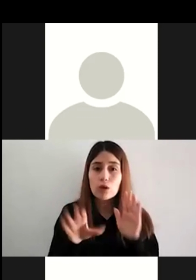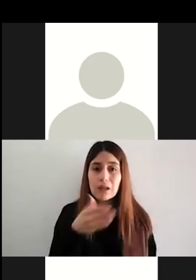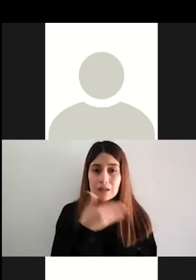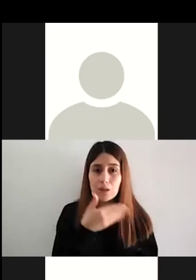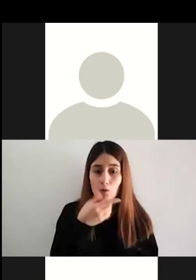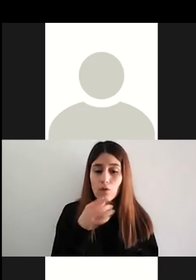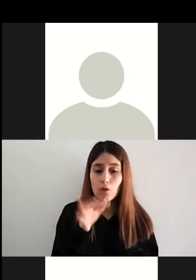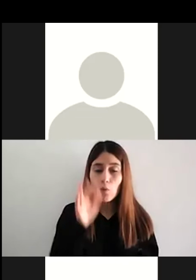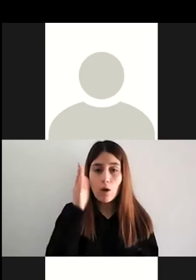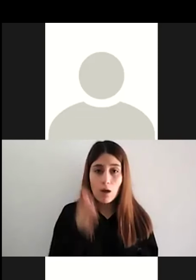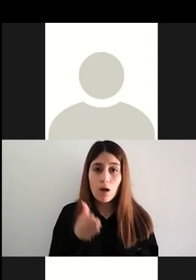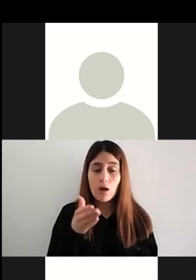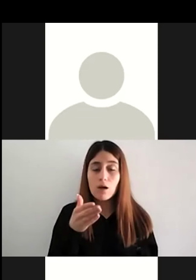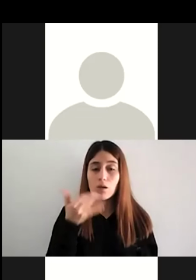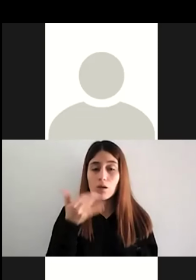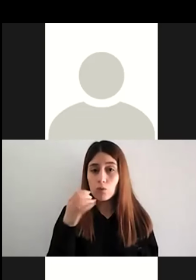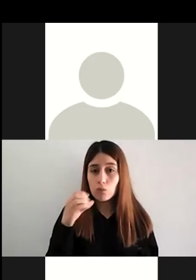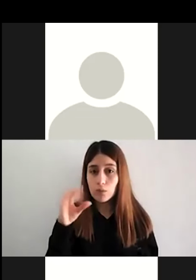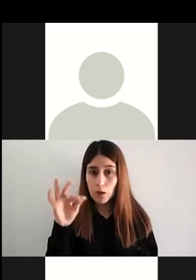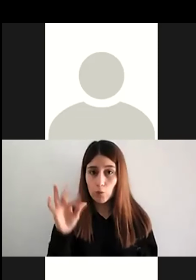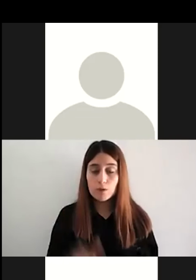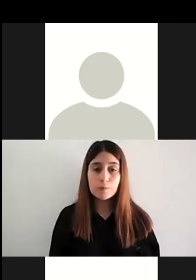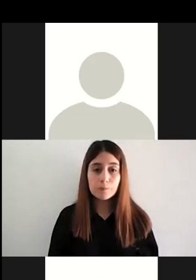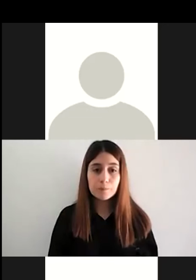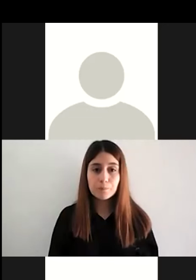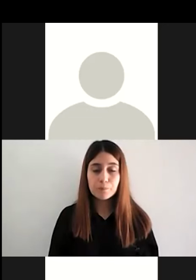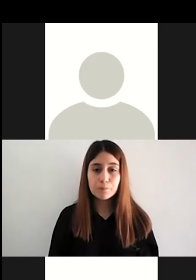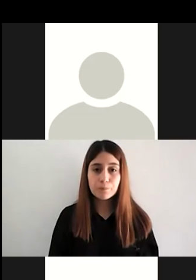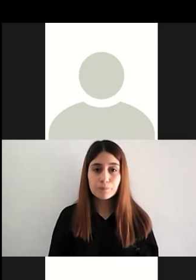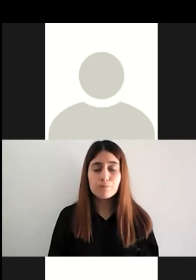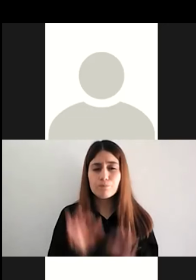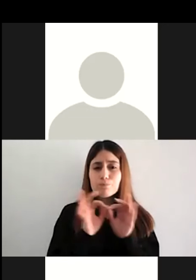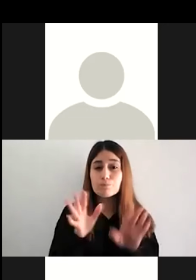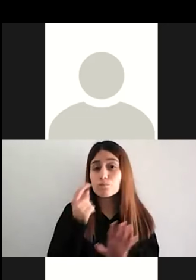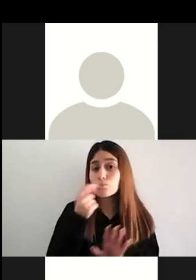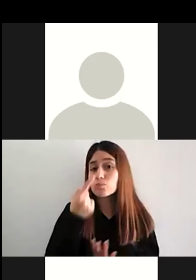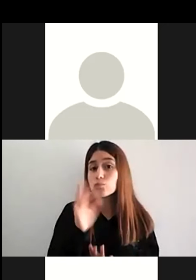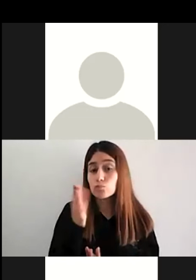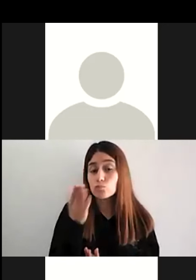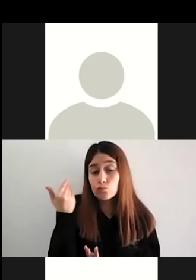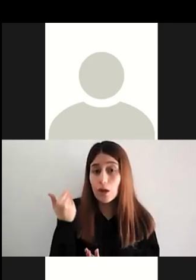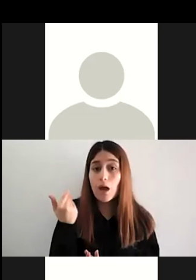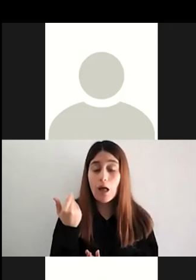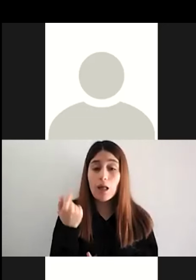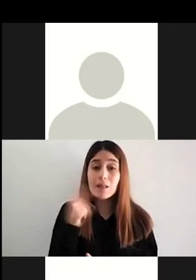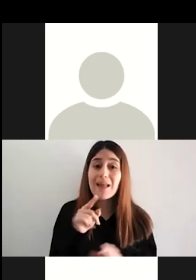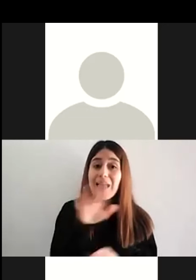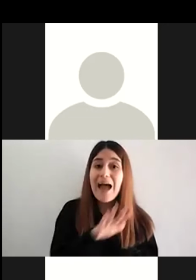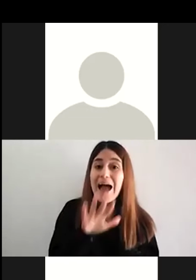194 de 2014. Como já foi referido, de momento existem áreas